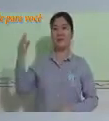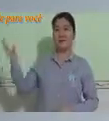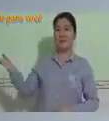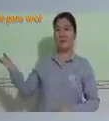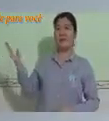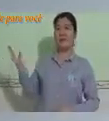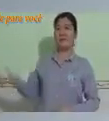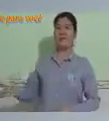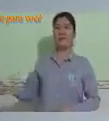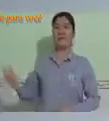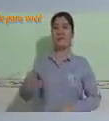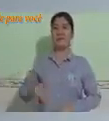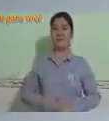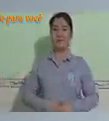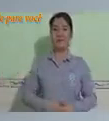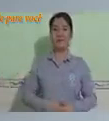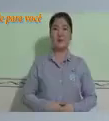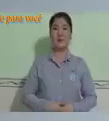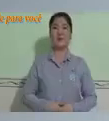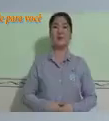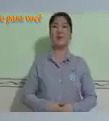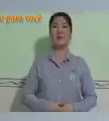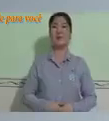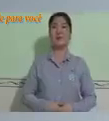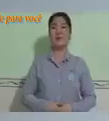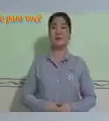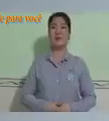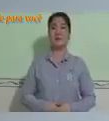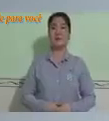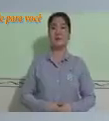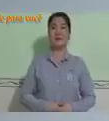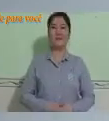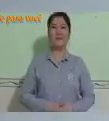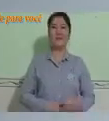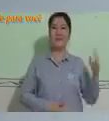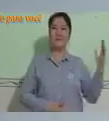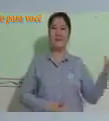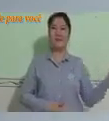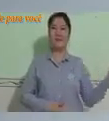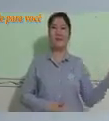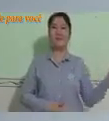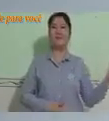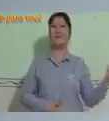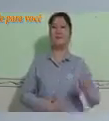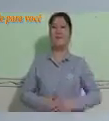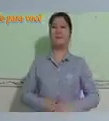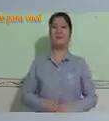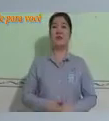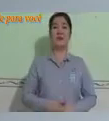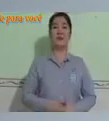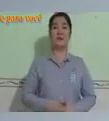alimentos ricos em ômega 3 vírgula como salmão vírgula azadinha e sementes de linhaça vírgula por exemplo vírgula